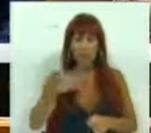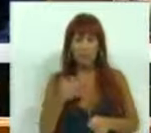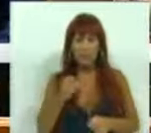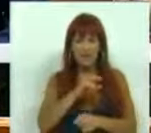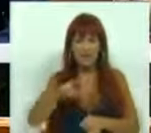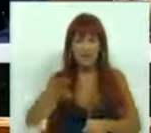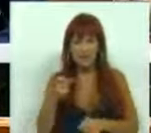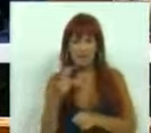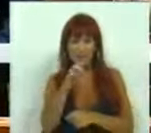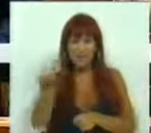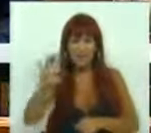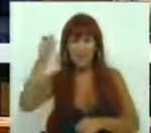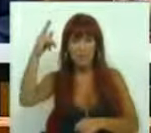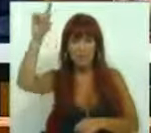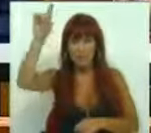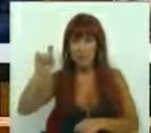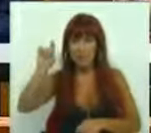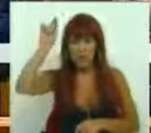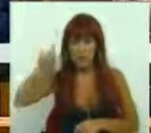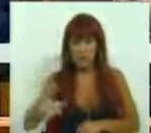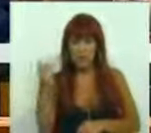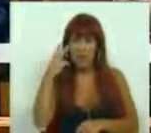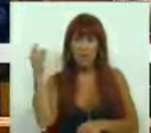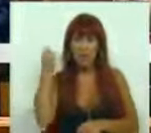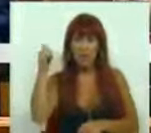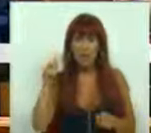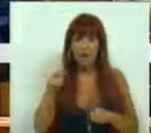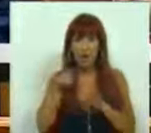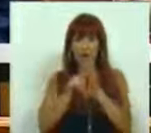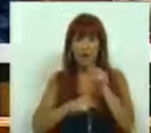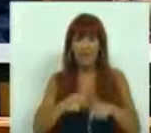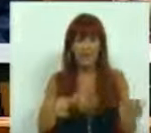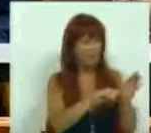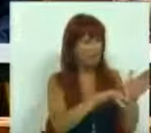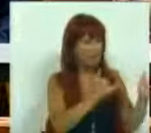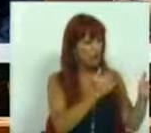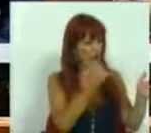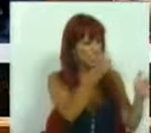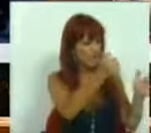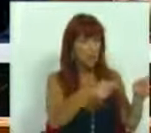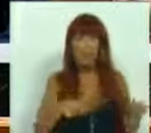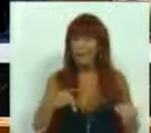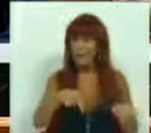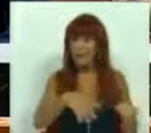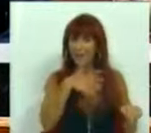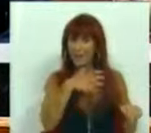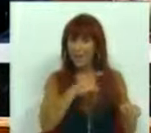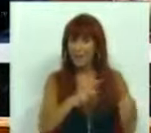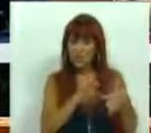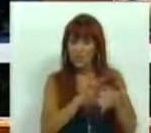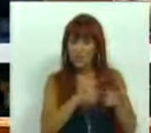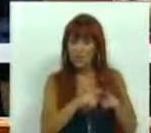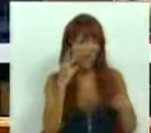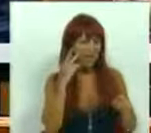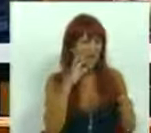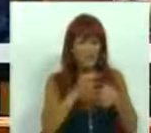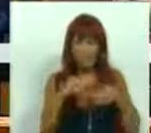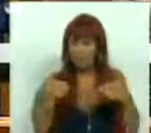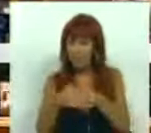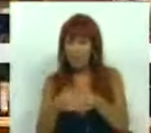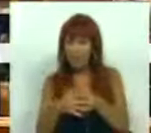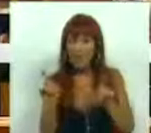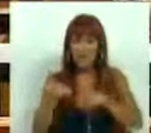Daniel Serrão nas primeiras jornadas de bioética no Funchal em 2005, e no qual se explicita a ligação entre a vida e a